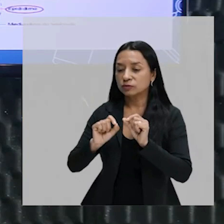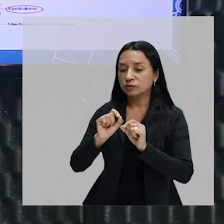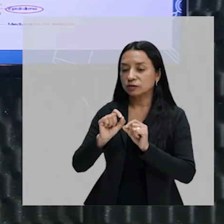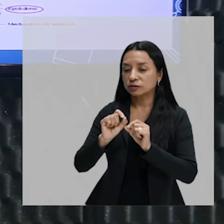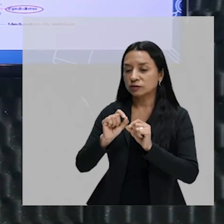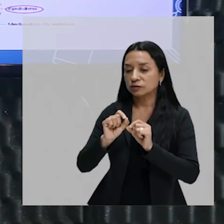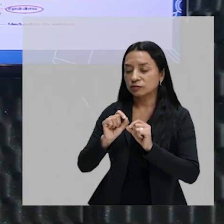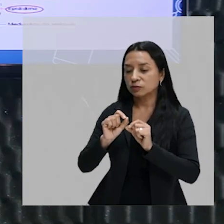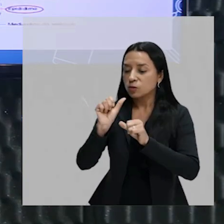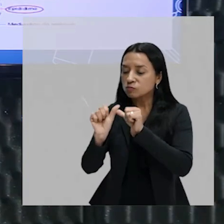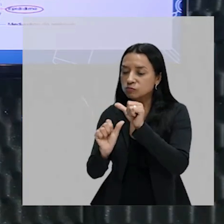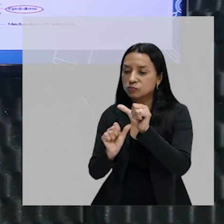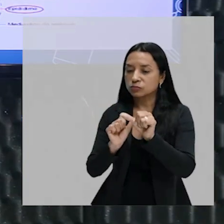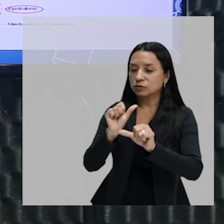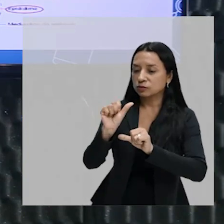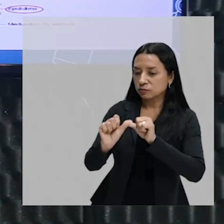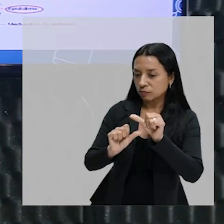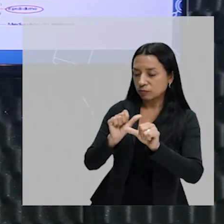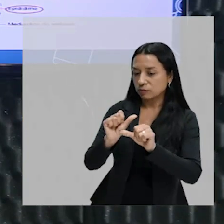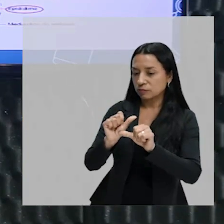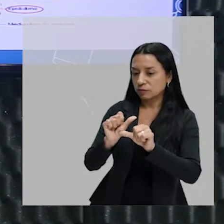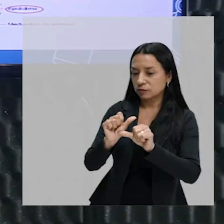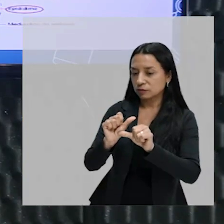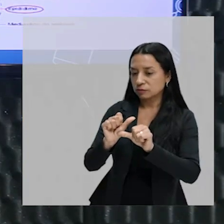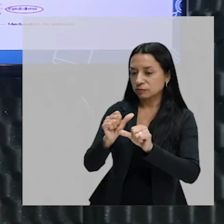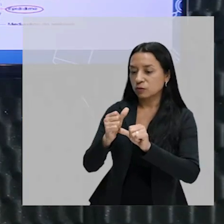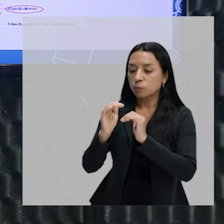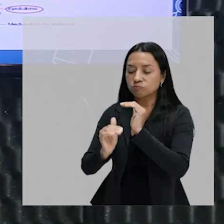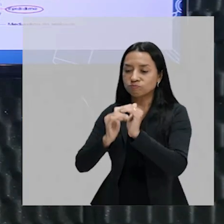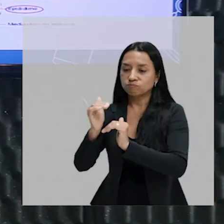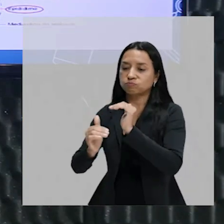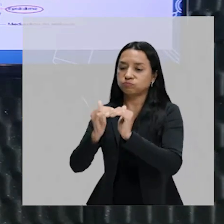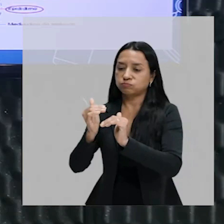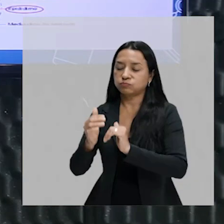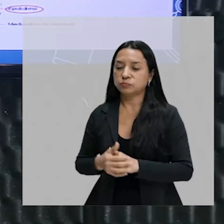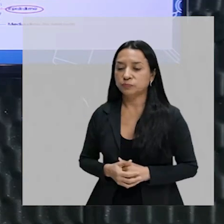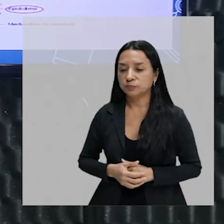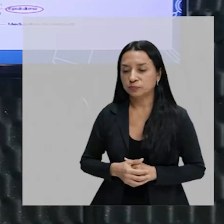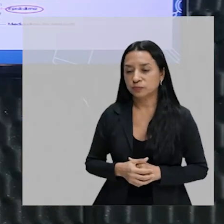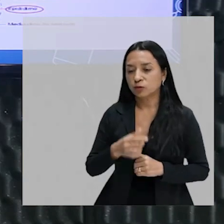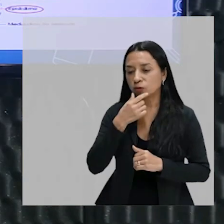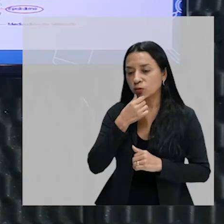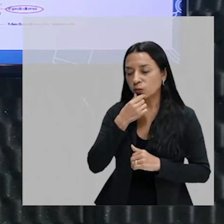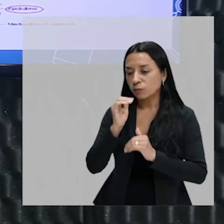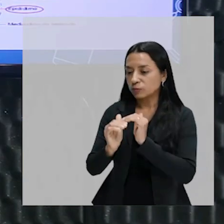amadurecimento eles vão terminar o processo de desenvolvimento e aí quando o homem está no processo de